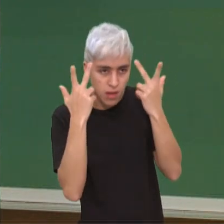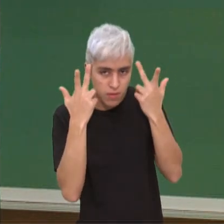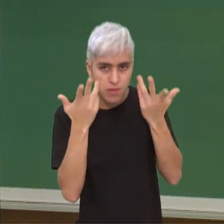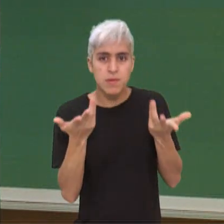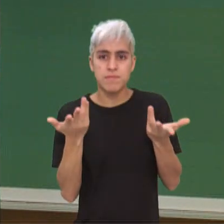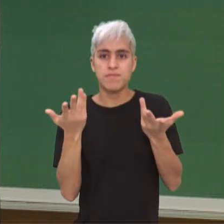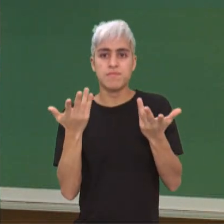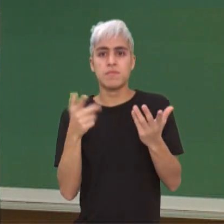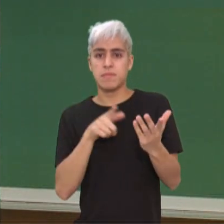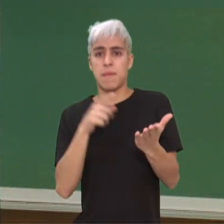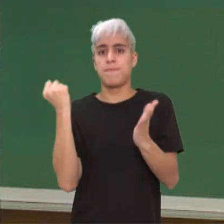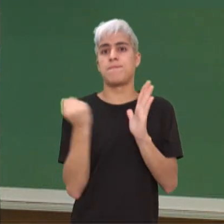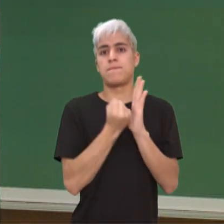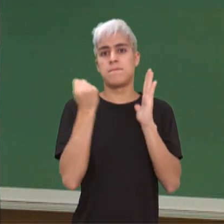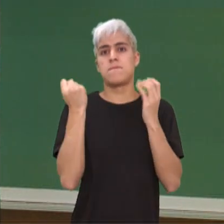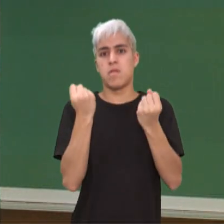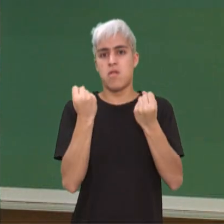naturais.